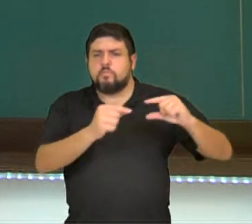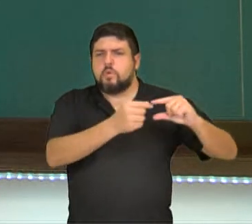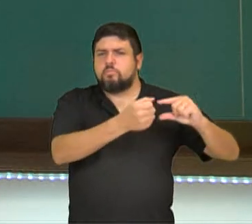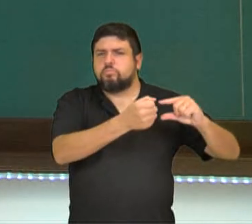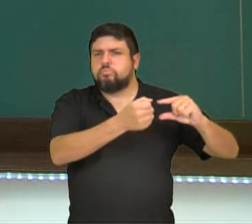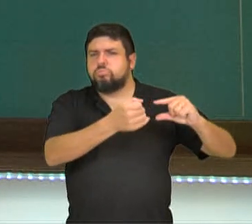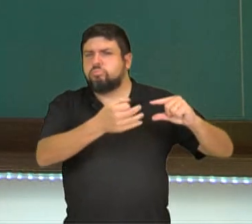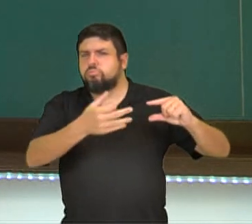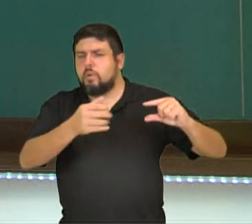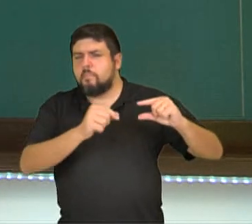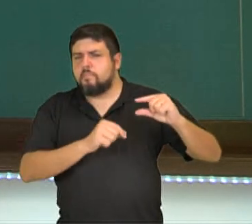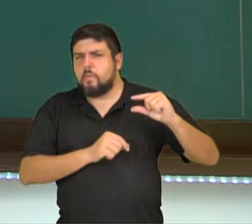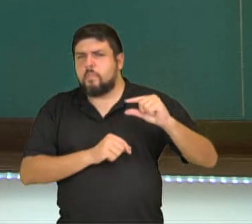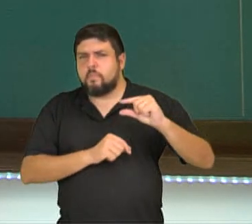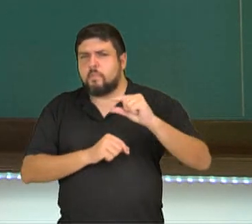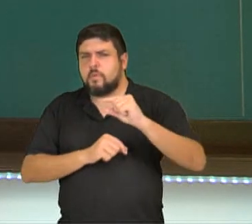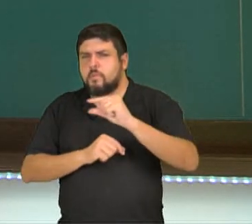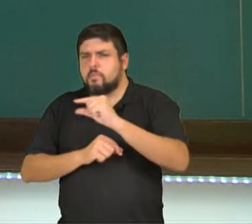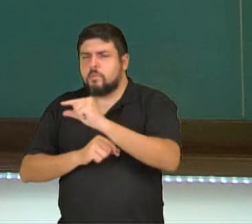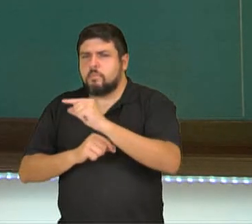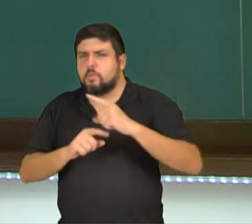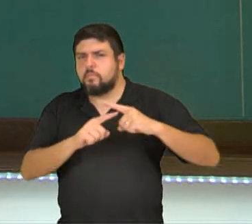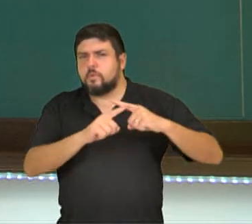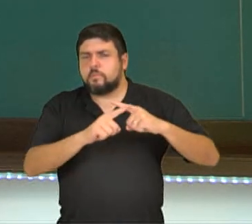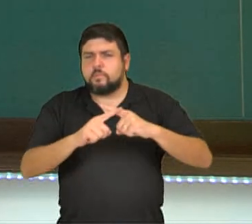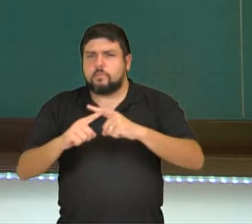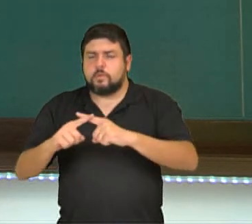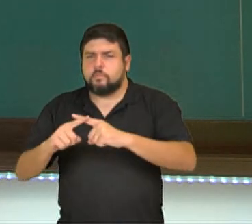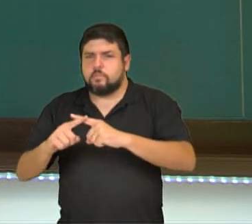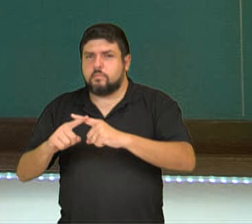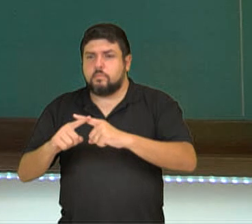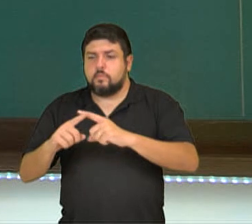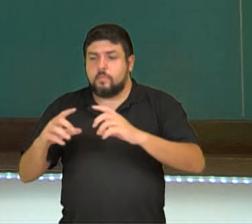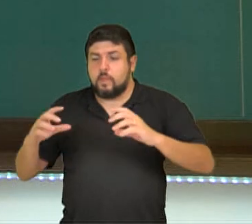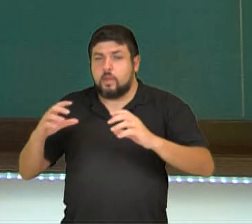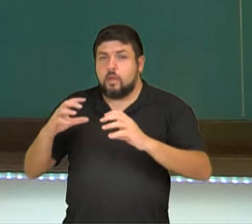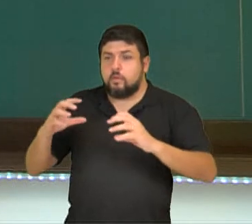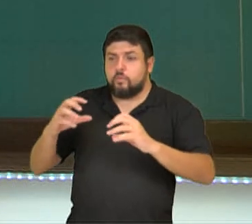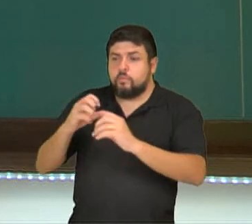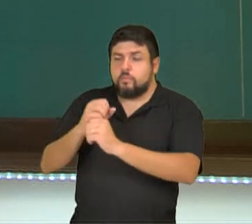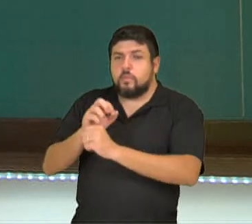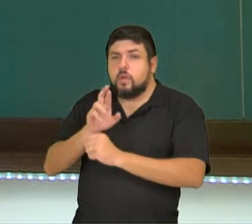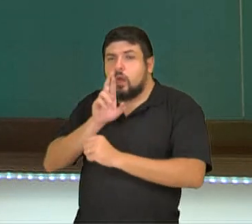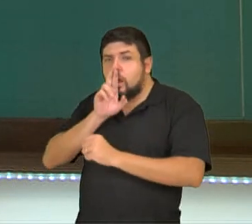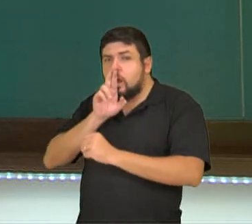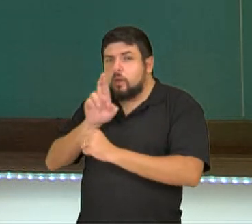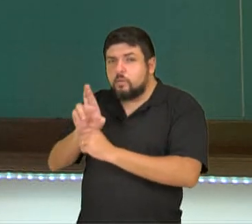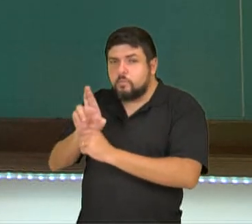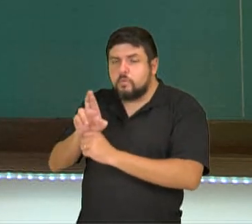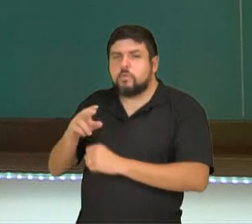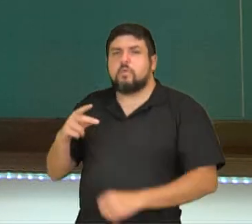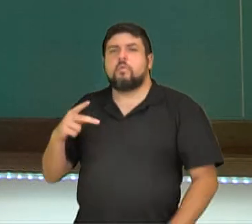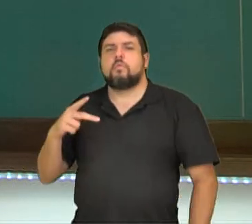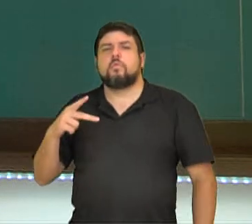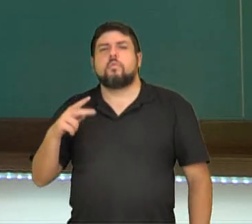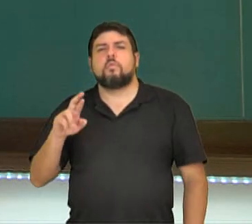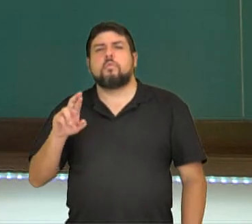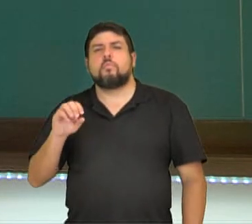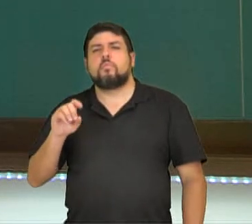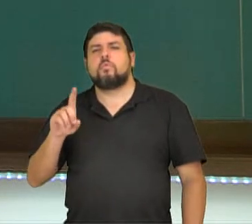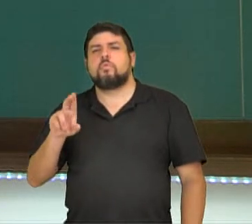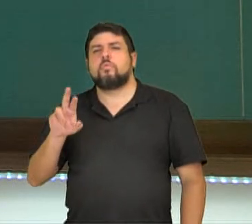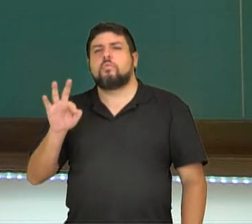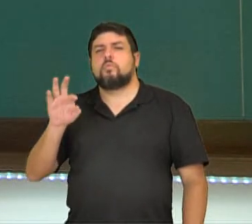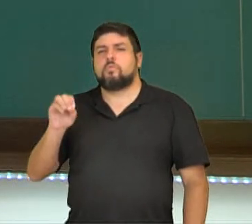disso? E a resposta da continha de vezes é chamada de produto. Então, nós temos